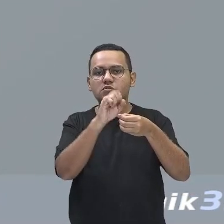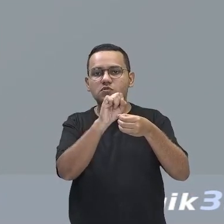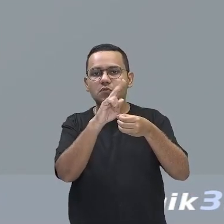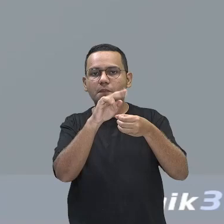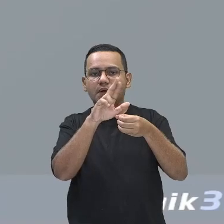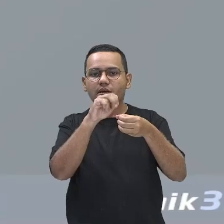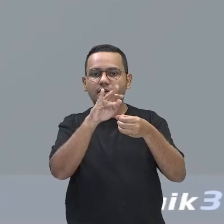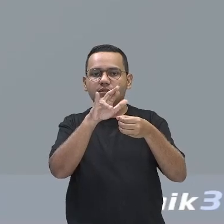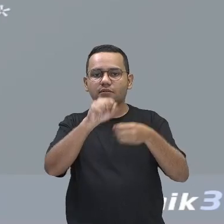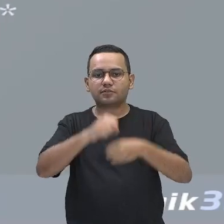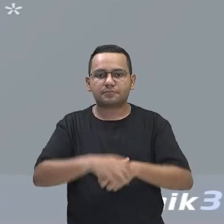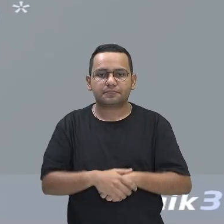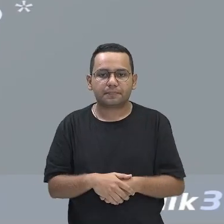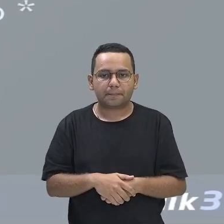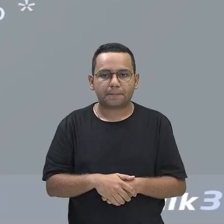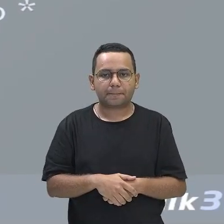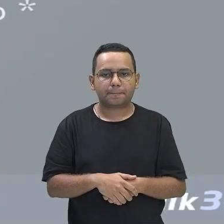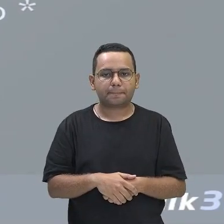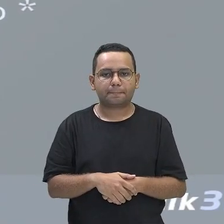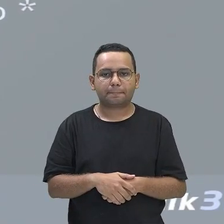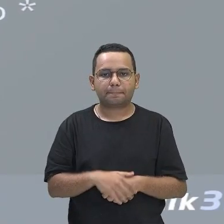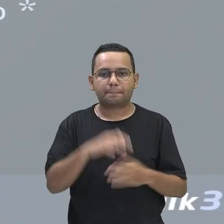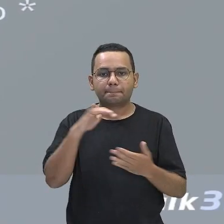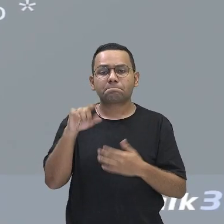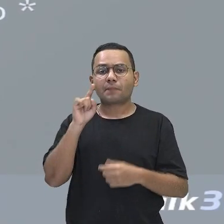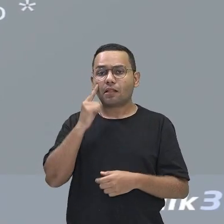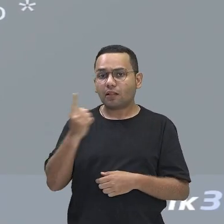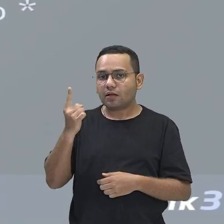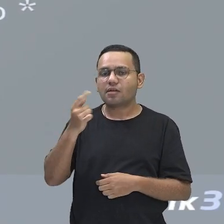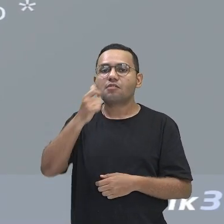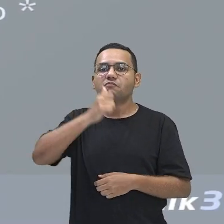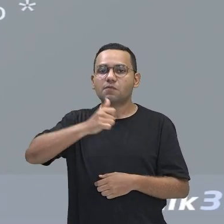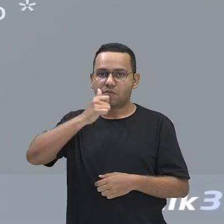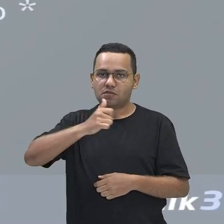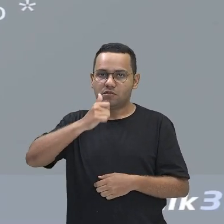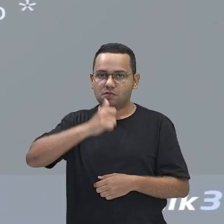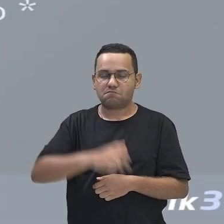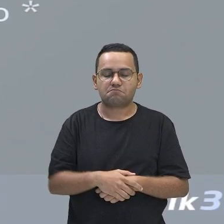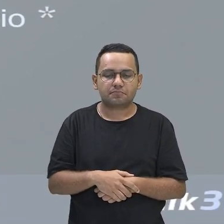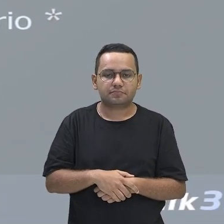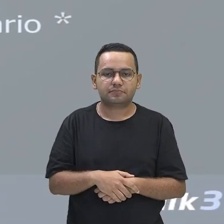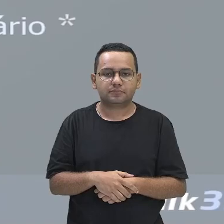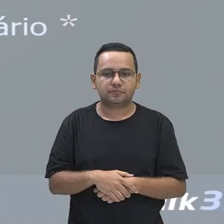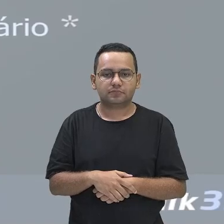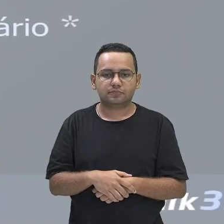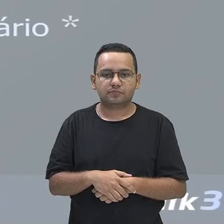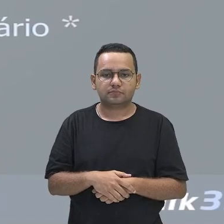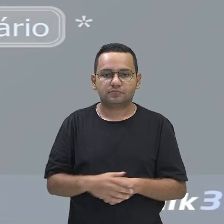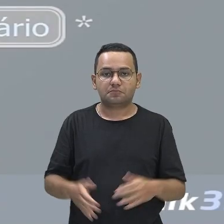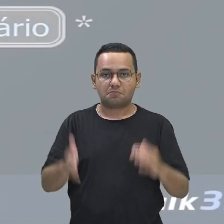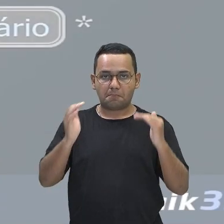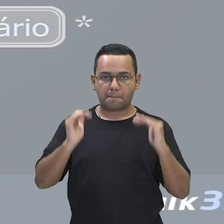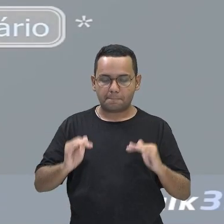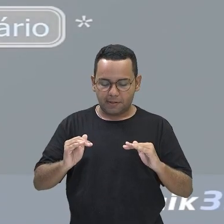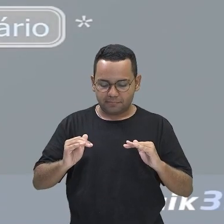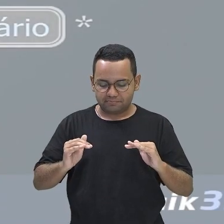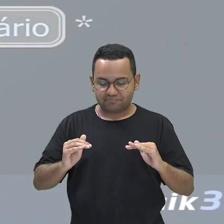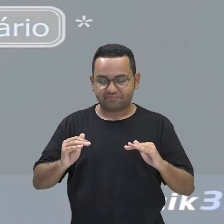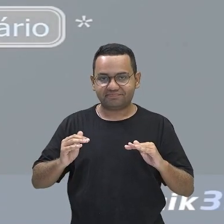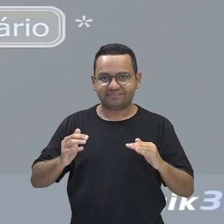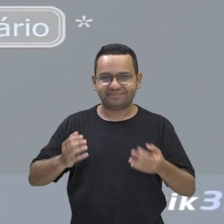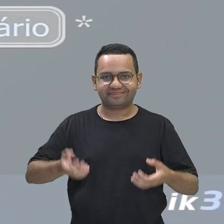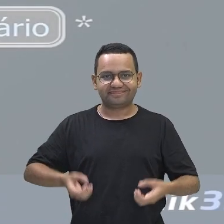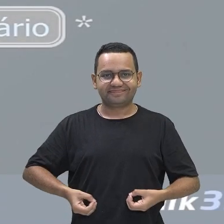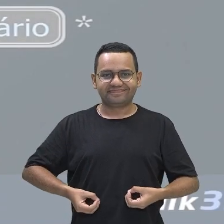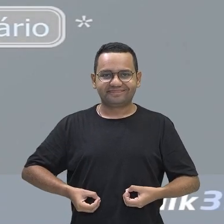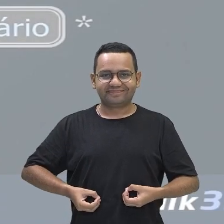modelo aqui é um sistema endócrino feminino. Então aí abaixo estão presentes os ovários. Tá?